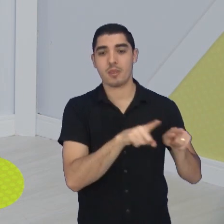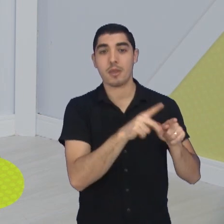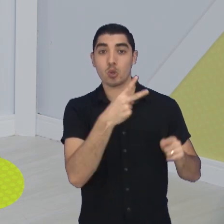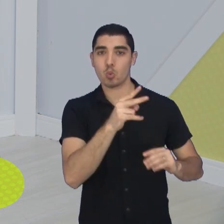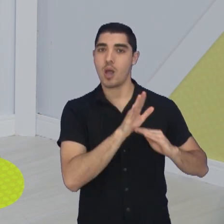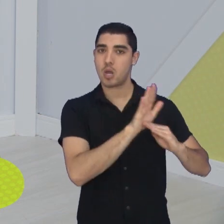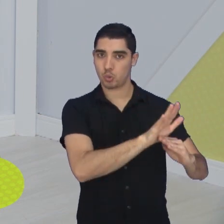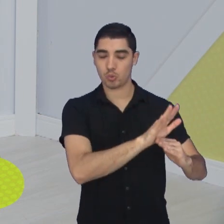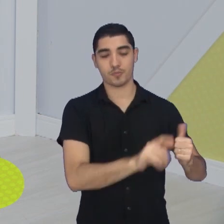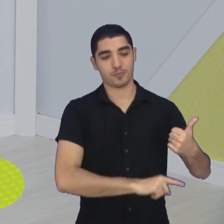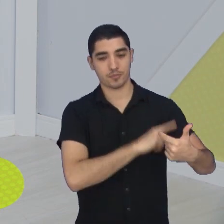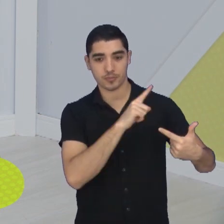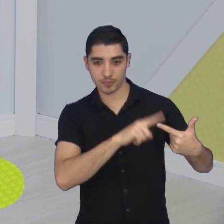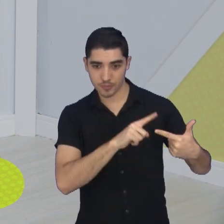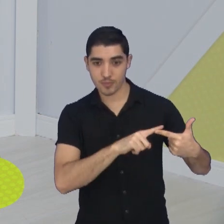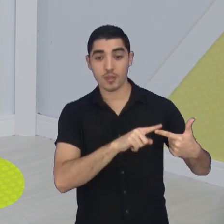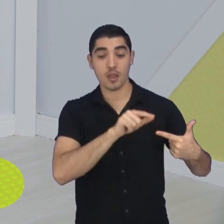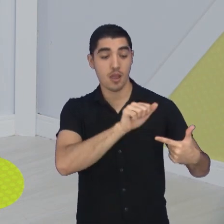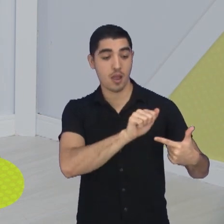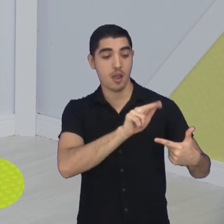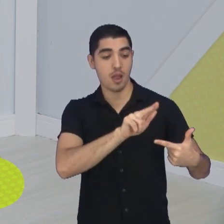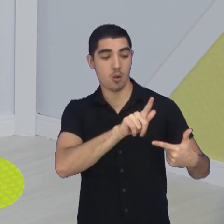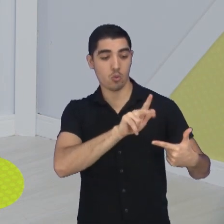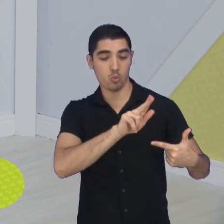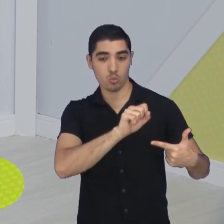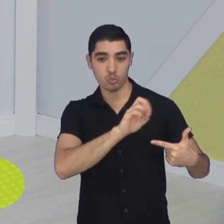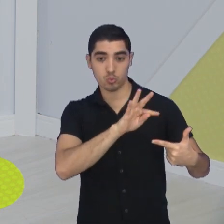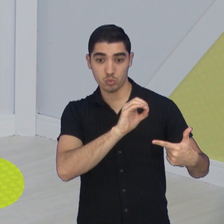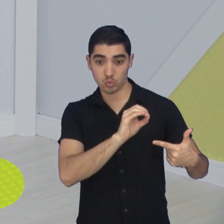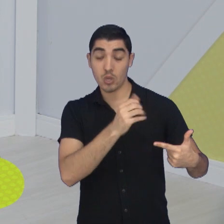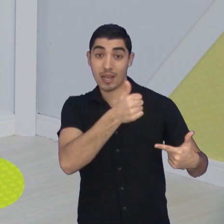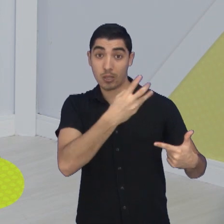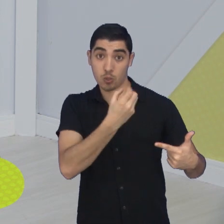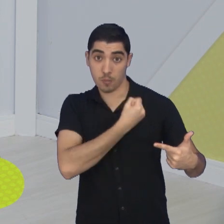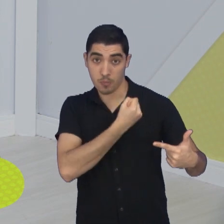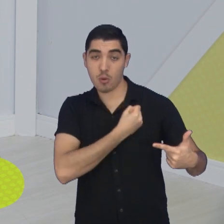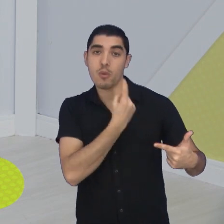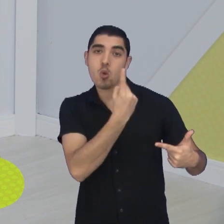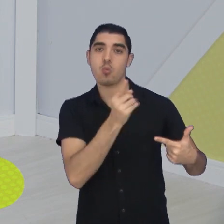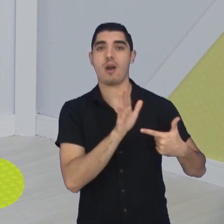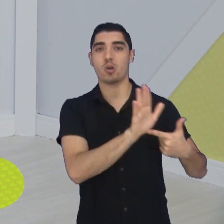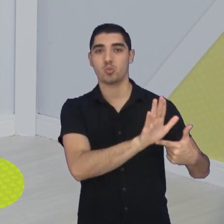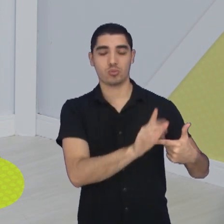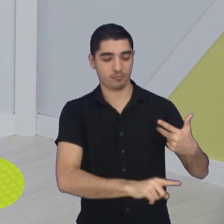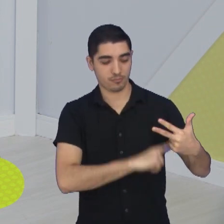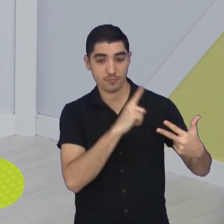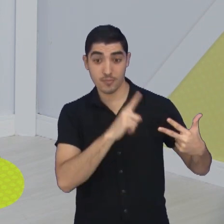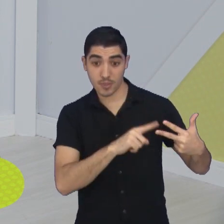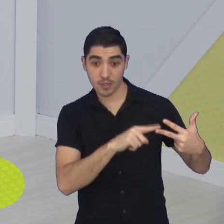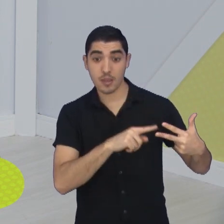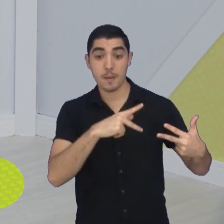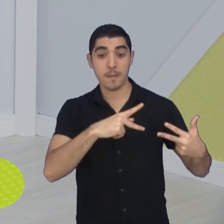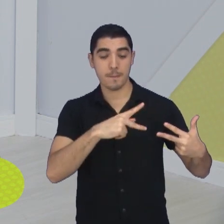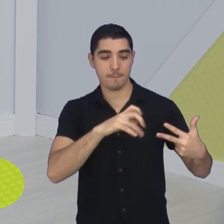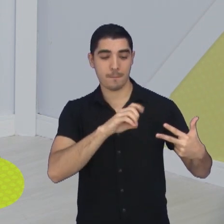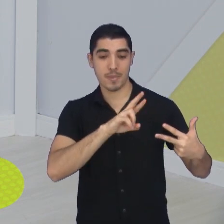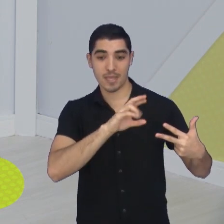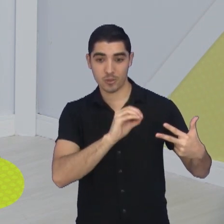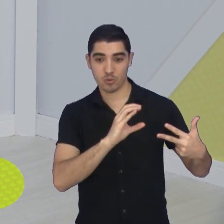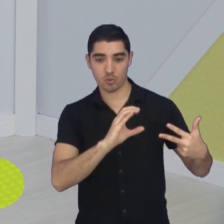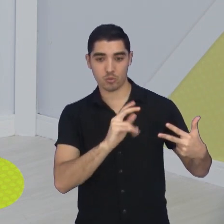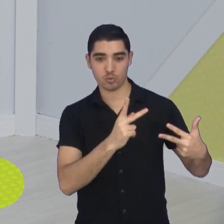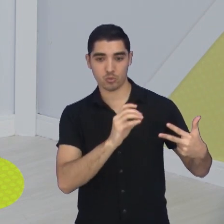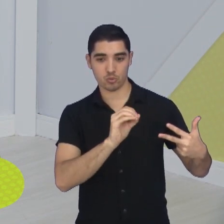2 assistências. O segundo melhor foi o Augusto, 14 pontos e 1 assistência. E o terceiro melhor foi o Pedro Choro, com 11